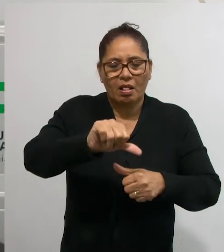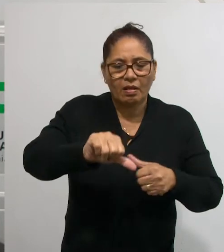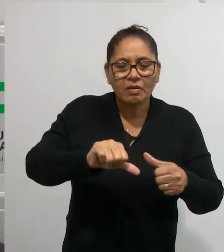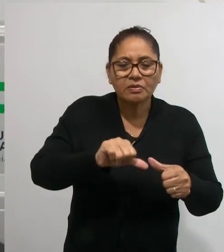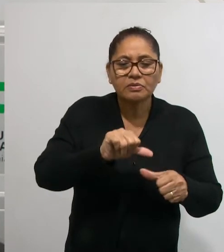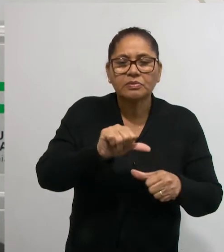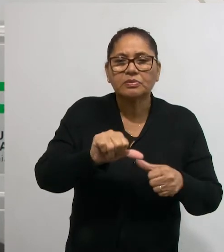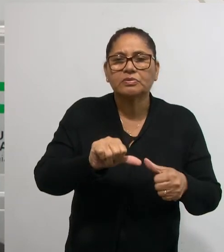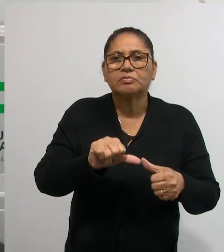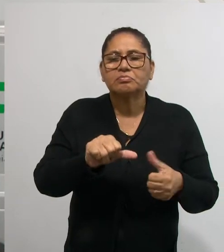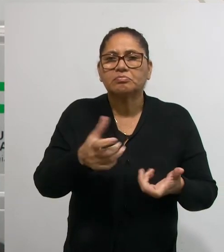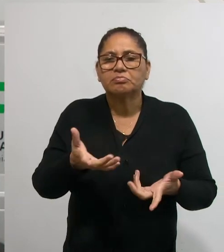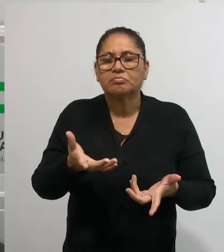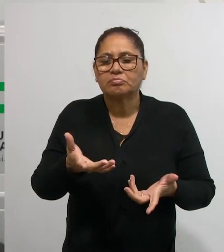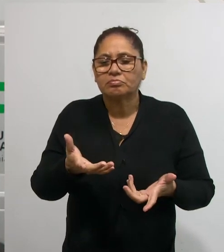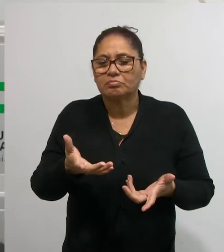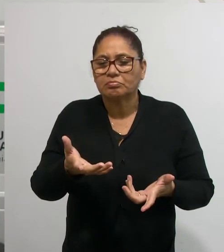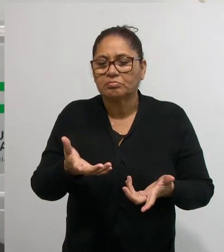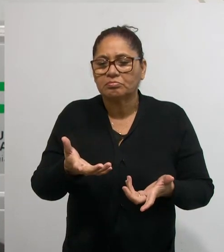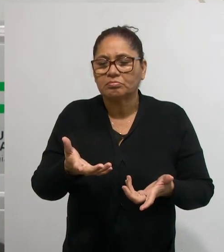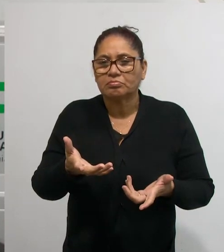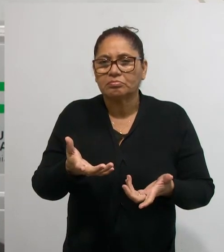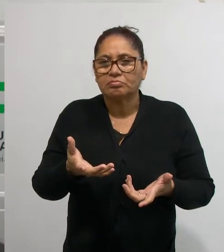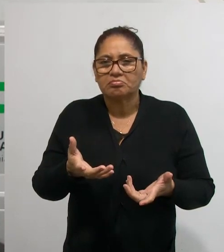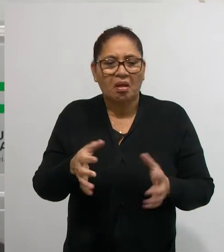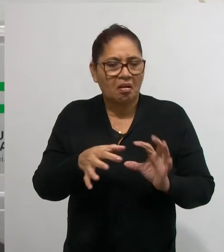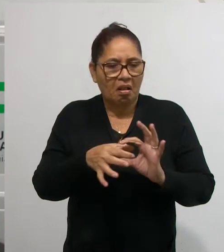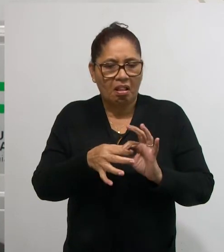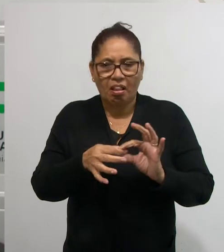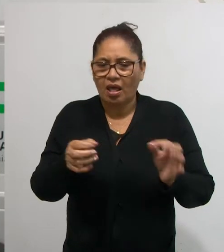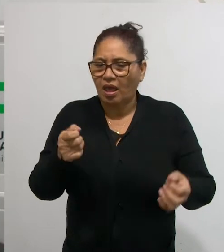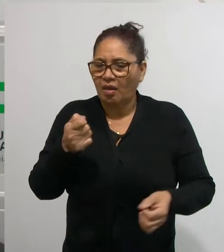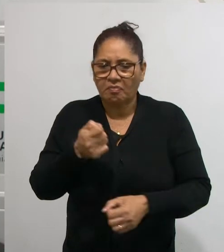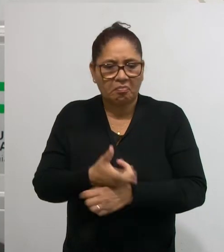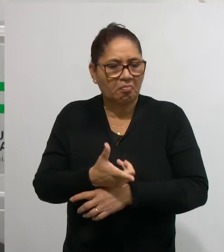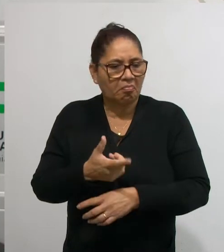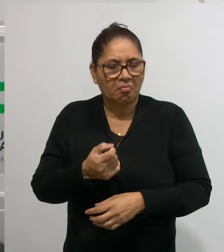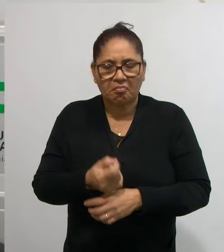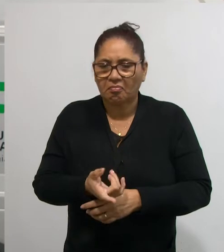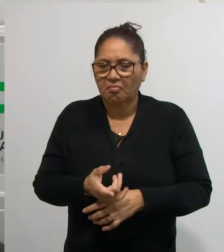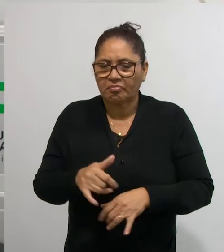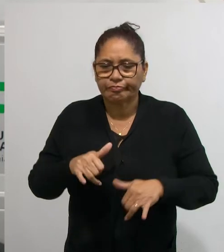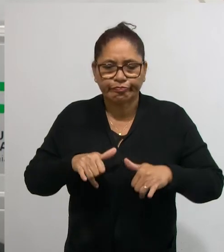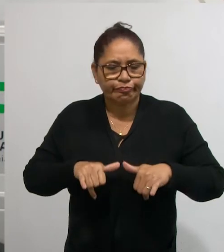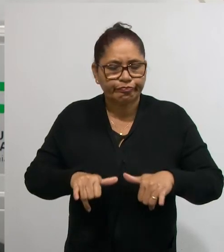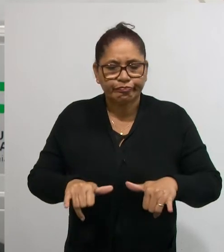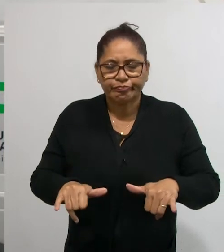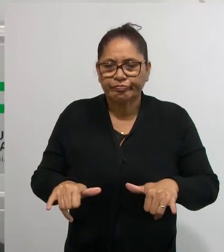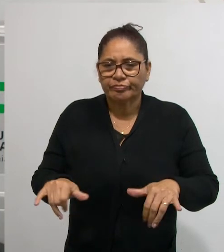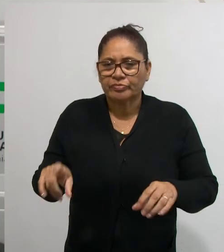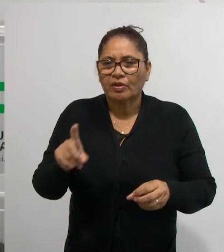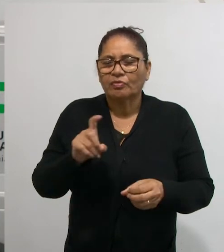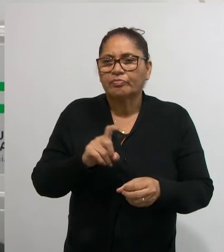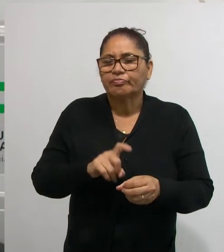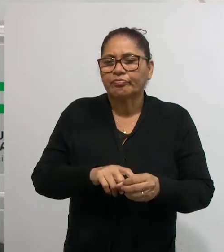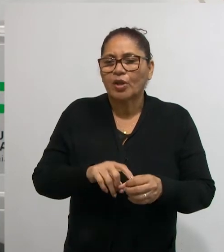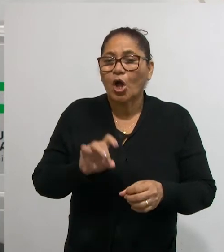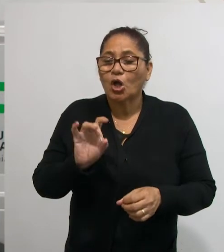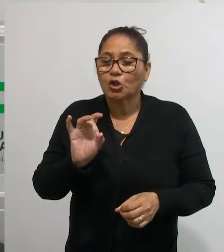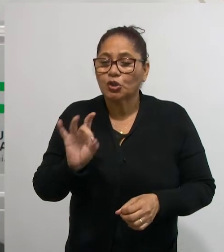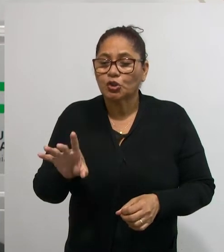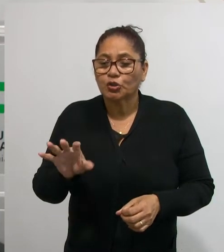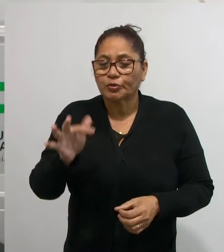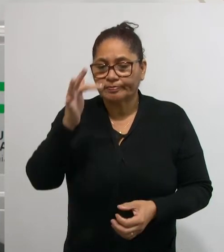não tinha o livre comércio. Então, assim, era uma educação realmente voltada somente para a manutenção